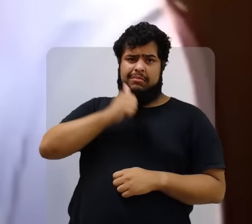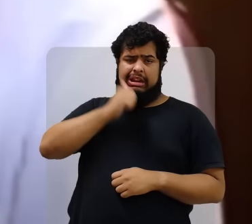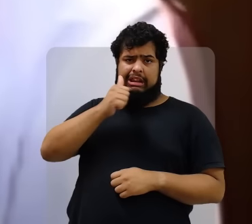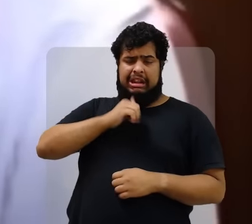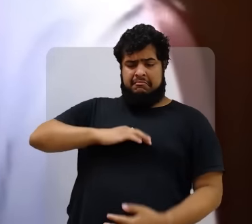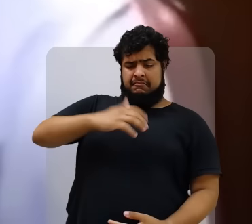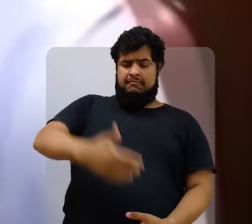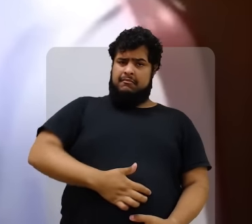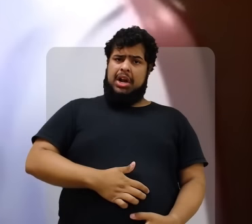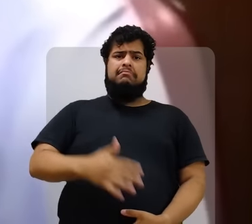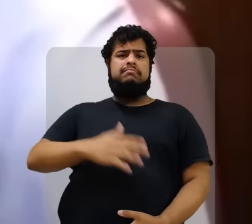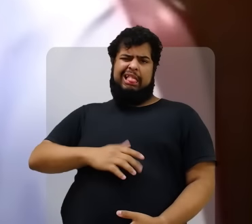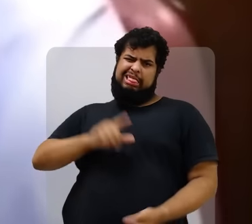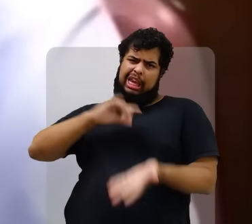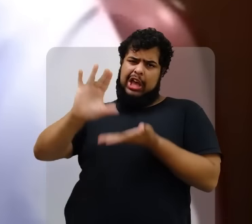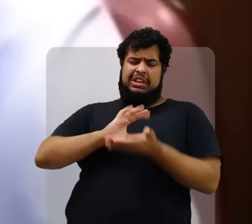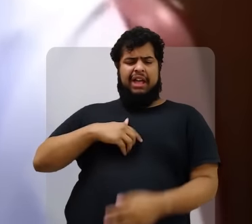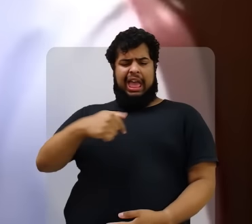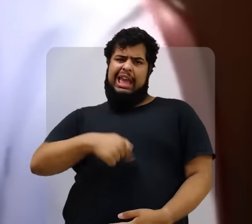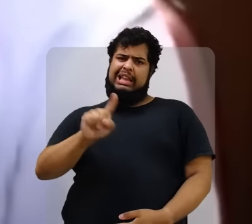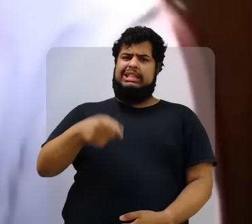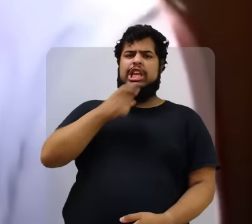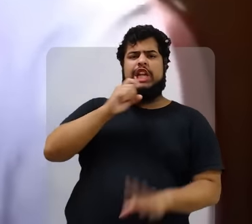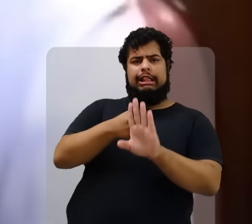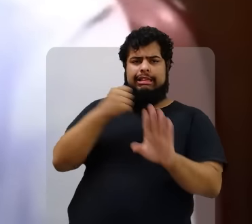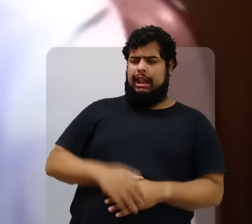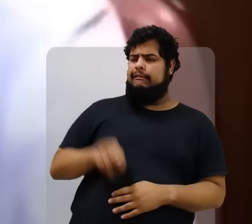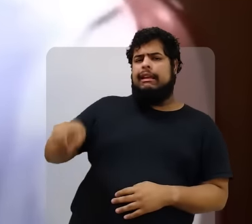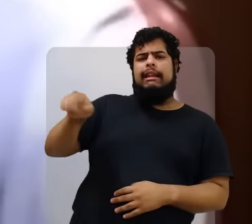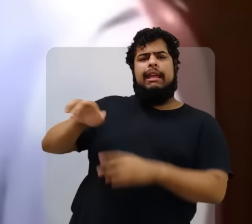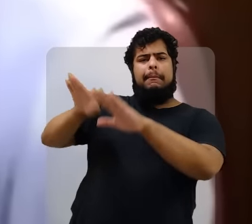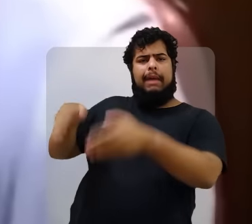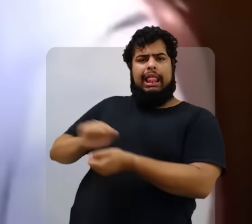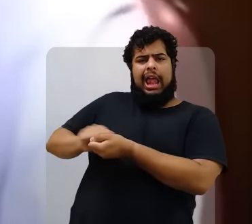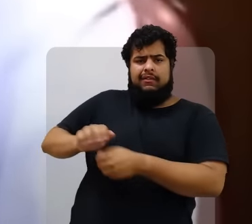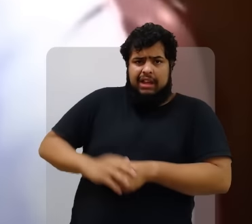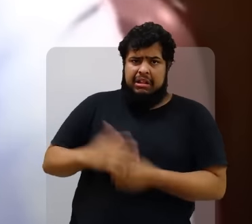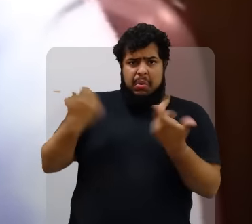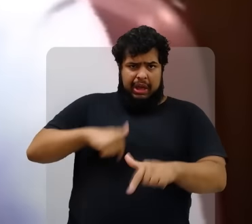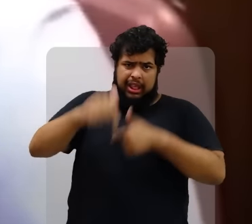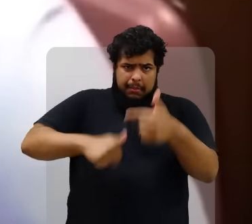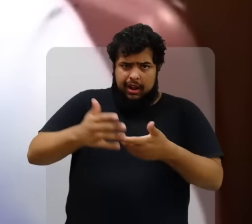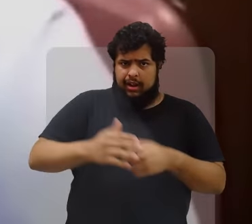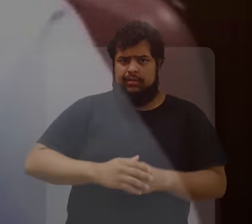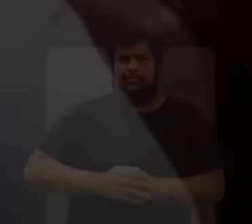bate a mão na barriga grávida e fala o seguinte, que tem também o auxílio natalidade. Esse aqui vai ser uma geladeira. Esse aqui vai ser uma marca de lavar e não quer ir trabalhar.